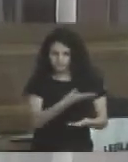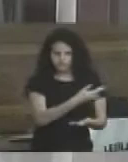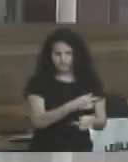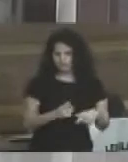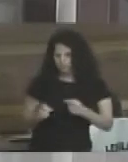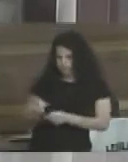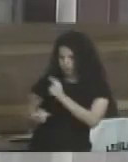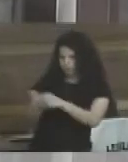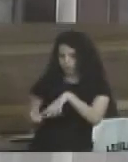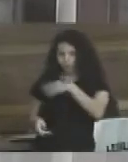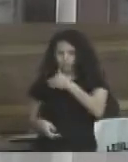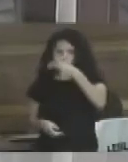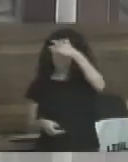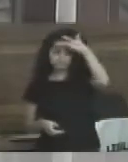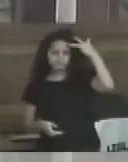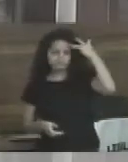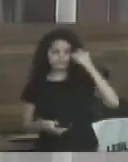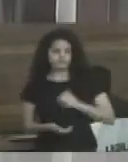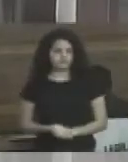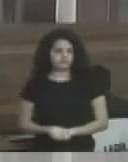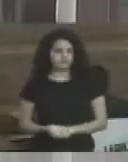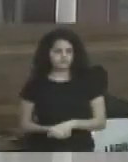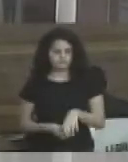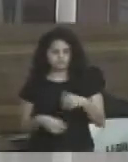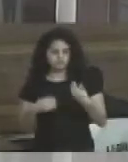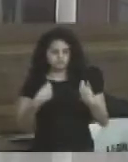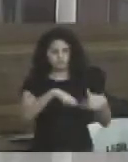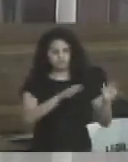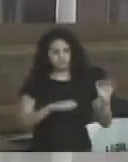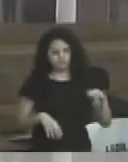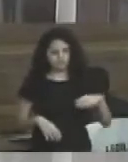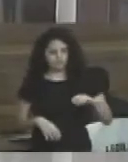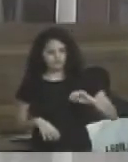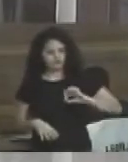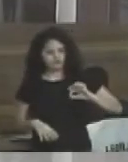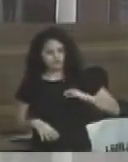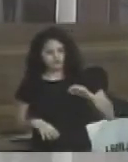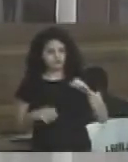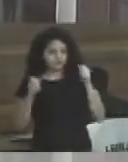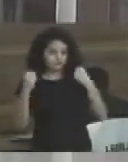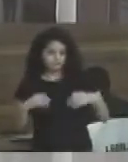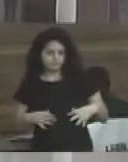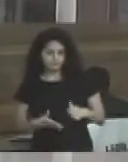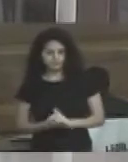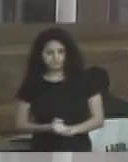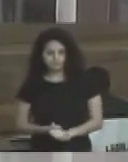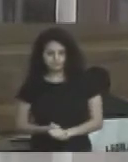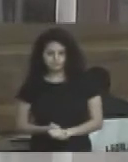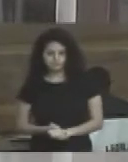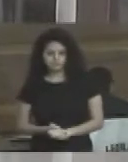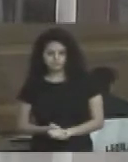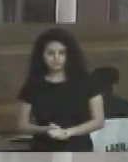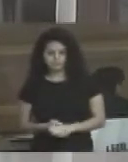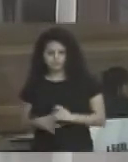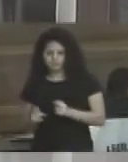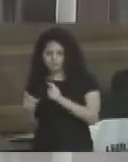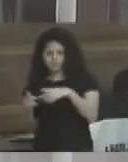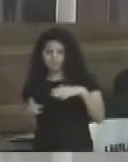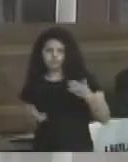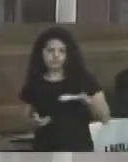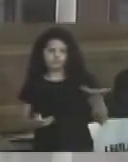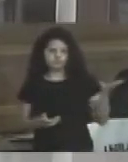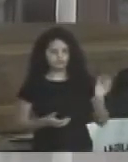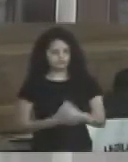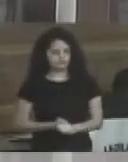eles atiram em qualquer um, e depois ainda joga na conta da polícia. Eles atiram para fugir. E a gente não pode dar esse mole.